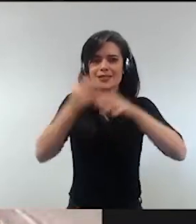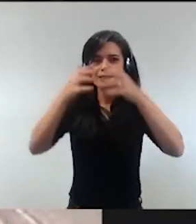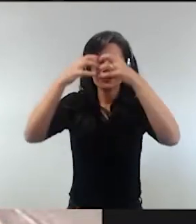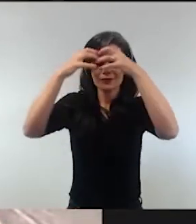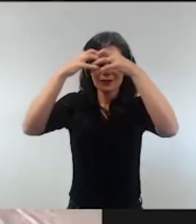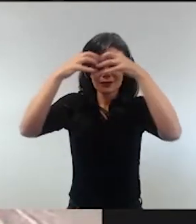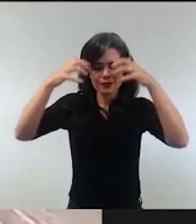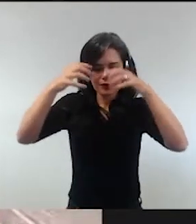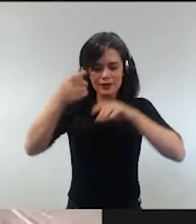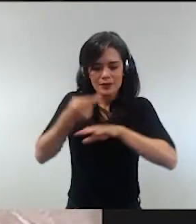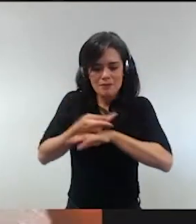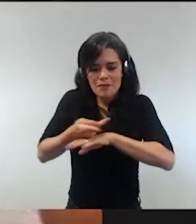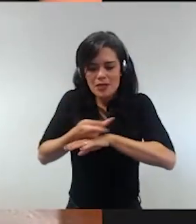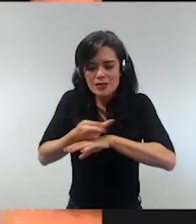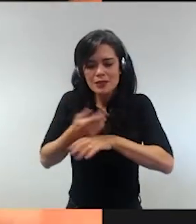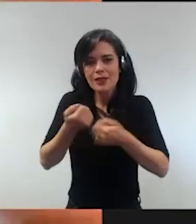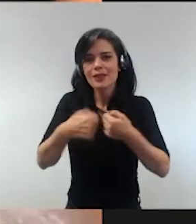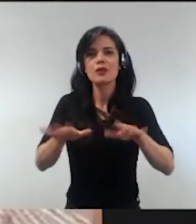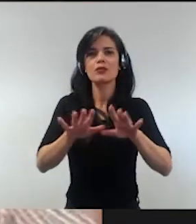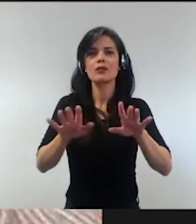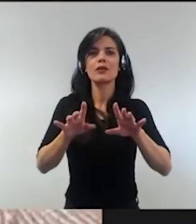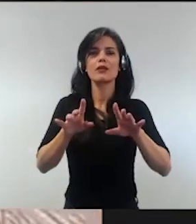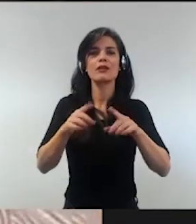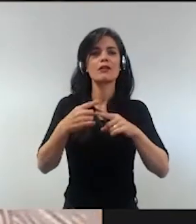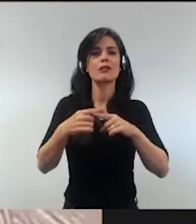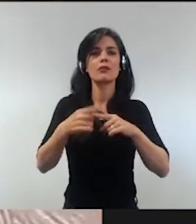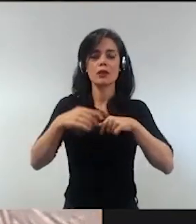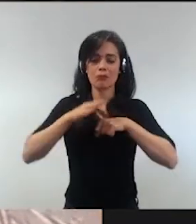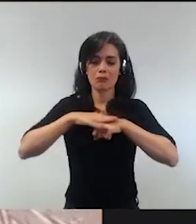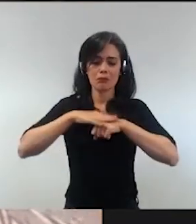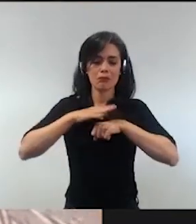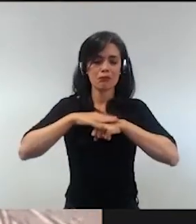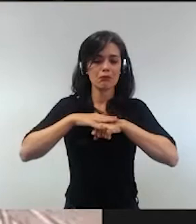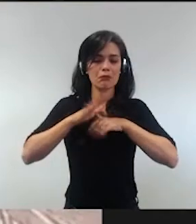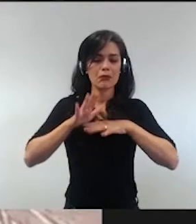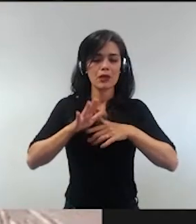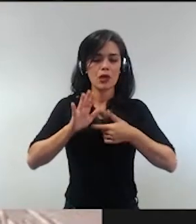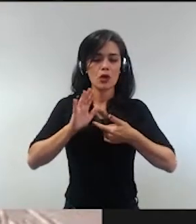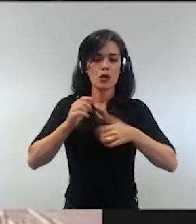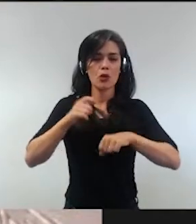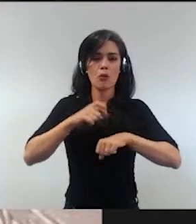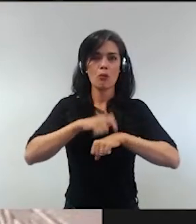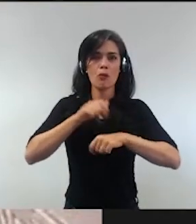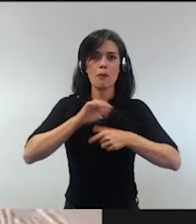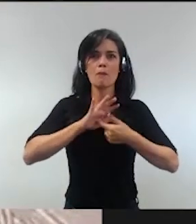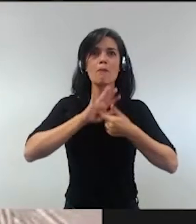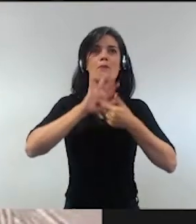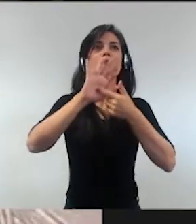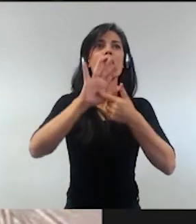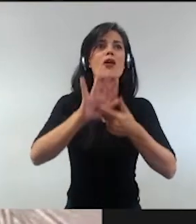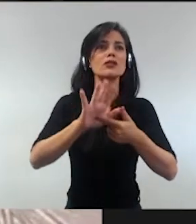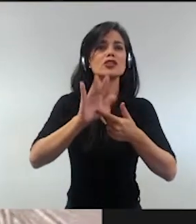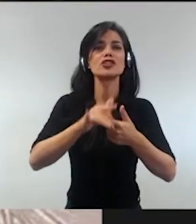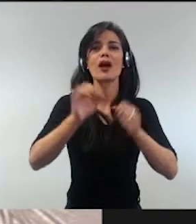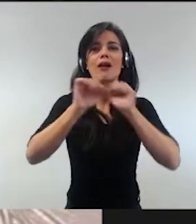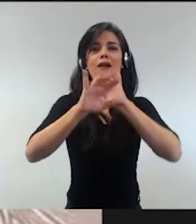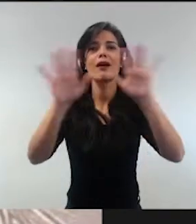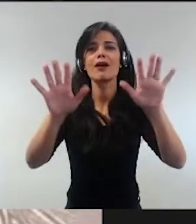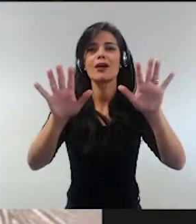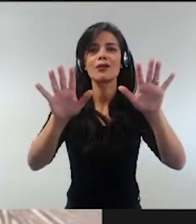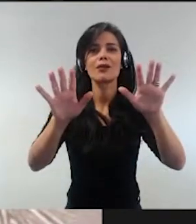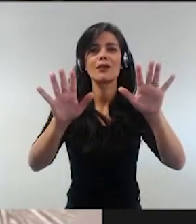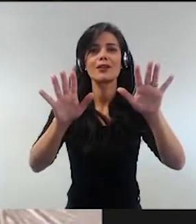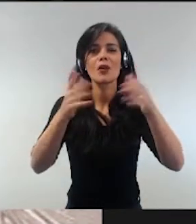sendo intuitivos, uma vez que eles são mostrados, eles se tornam evidentes. E por aí ele vai